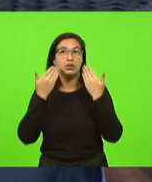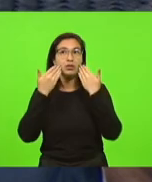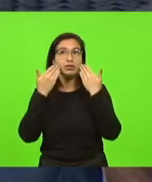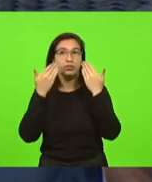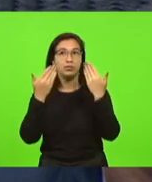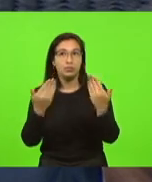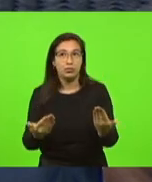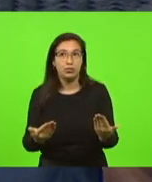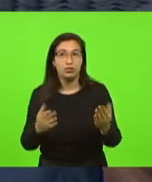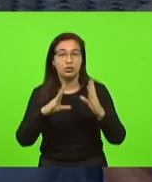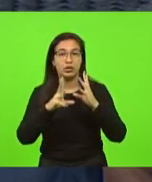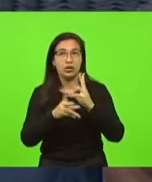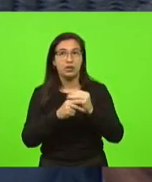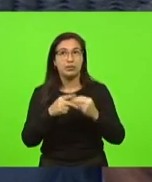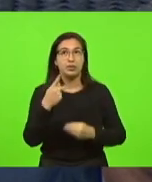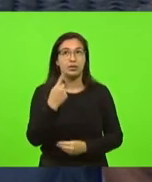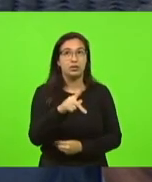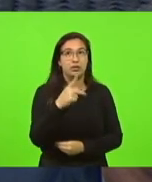parlamentar discutir